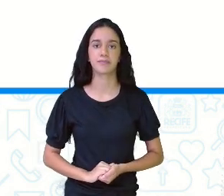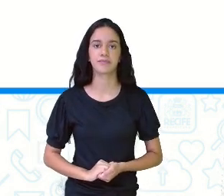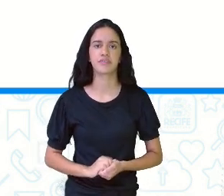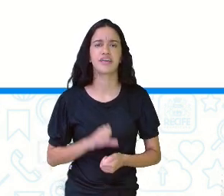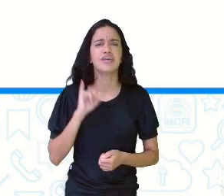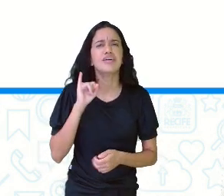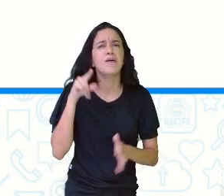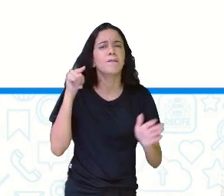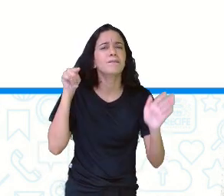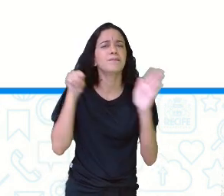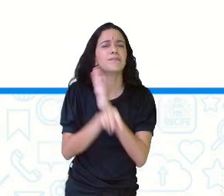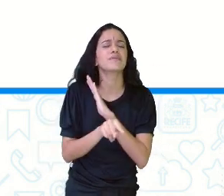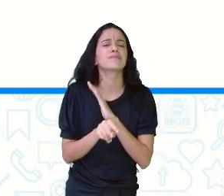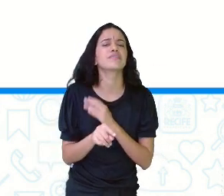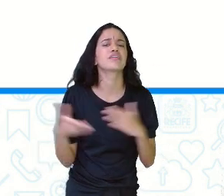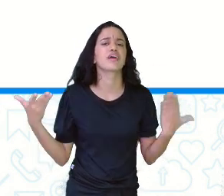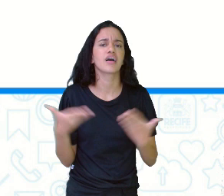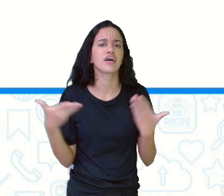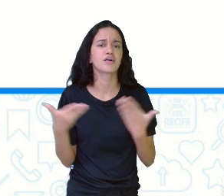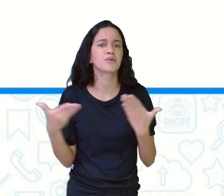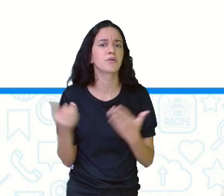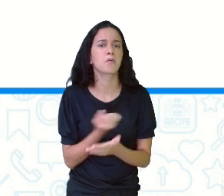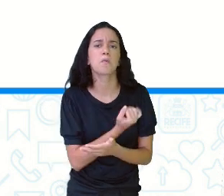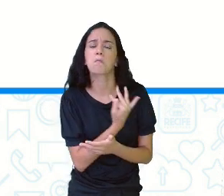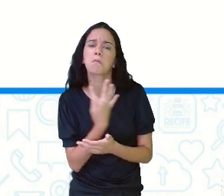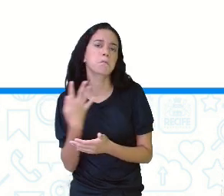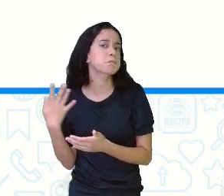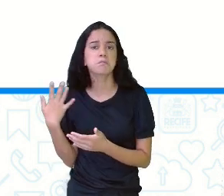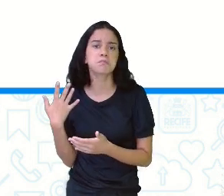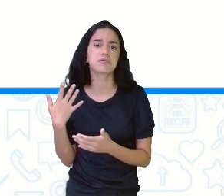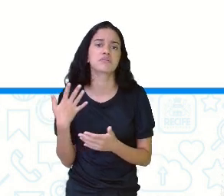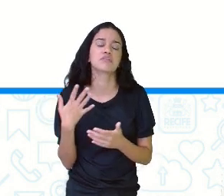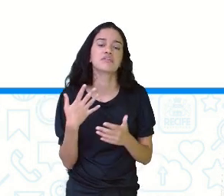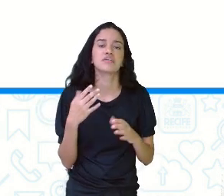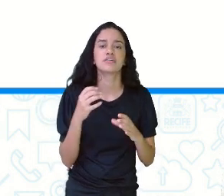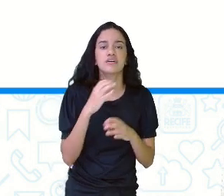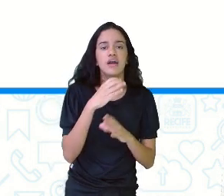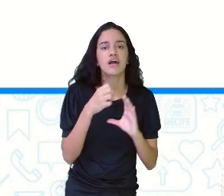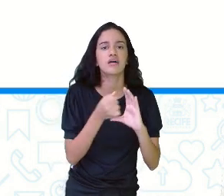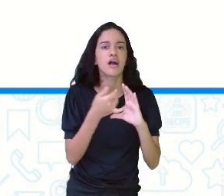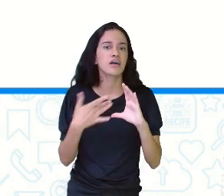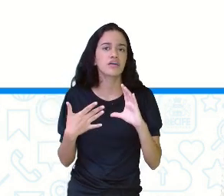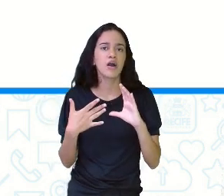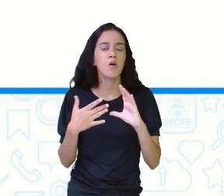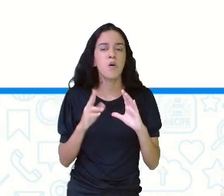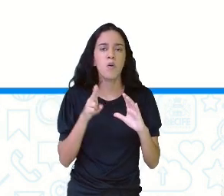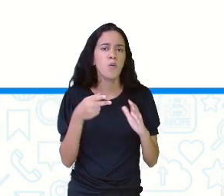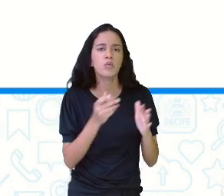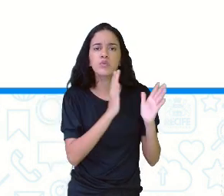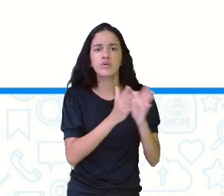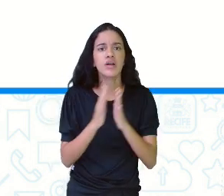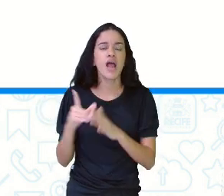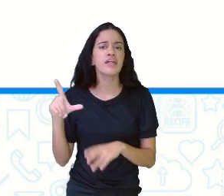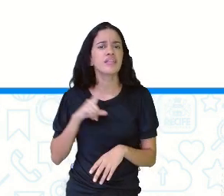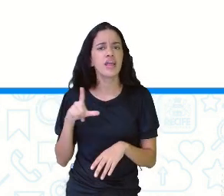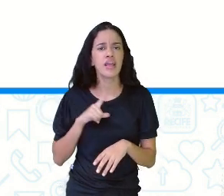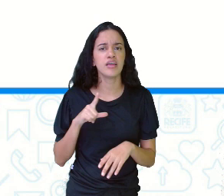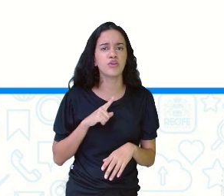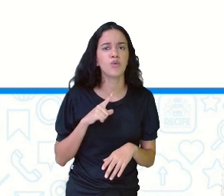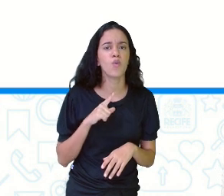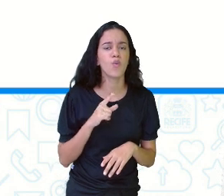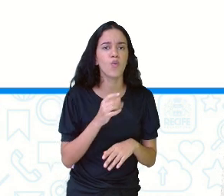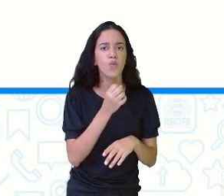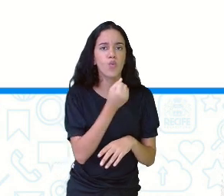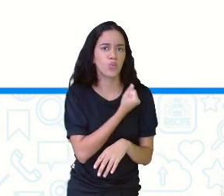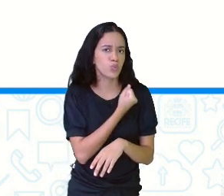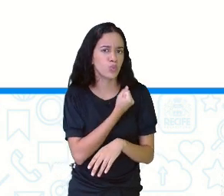Se eu te perguntasse agora, quantas classes e quantas ordens tem esse número, você